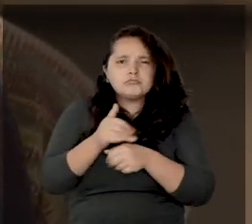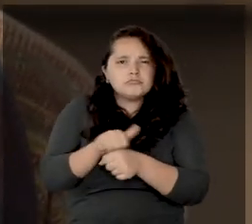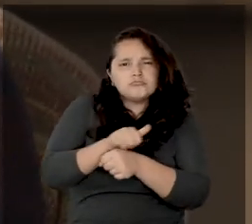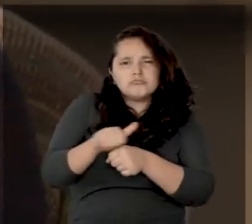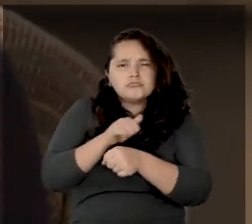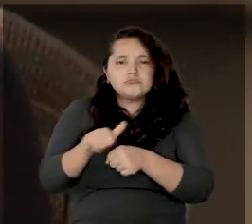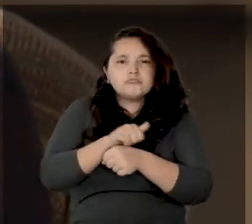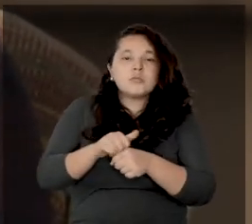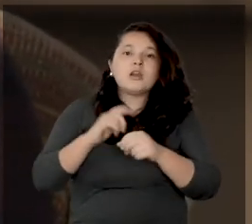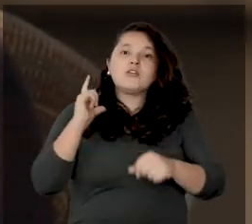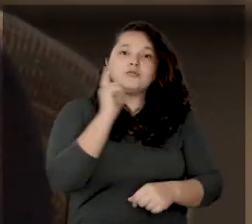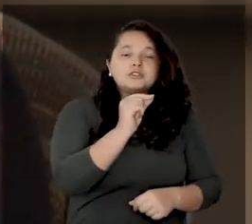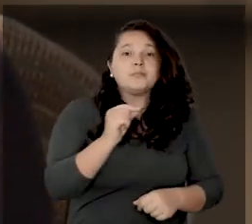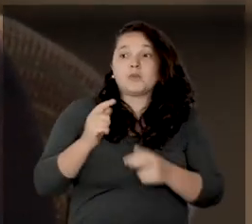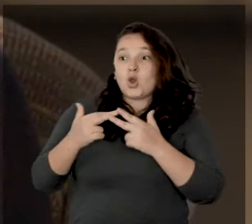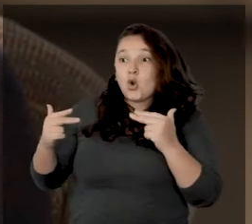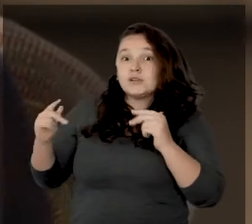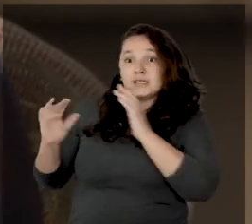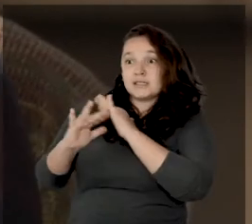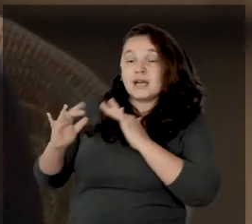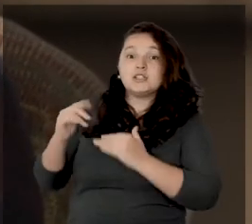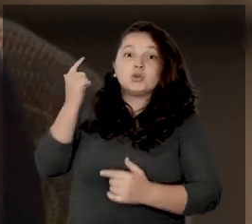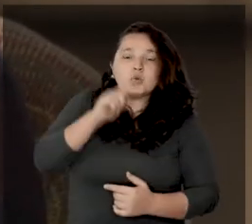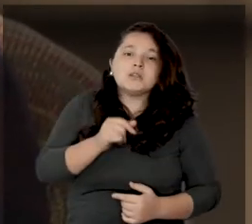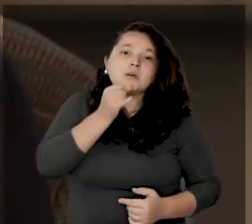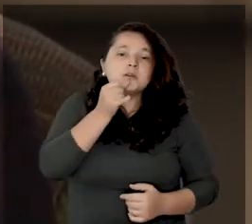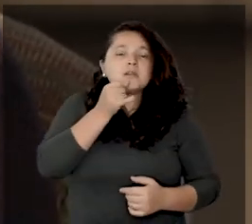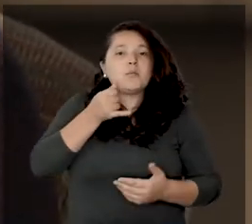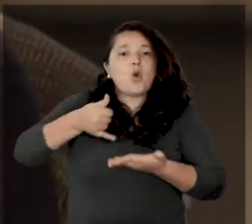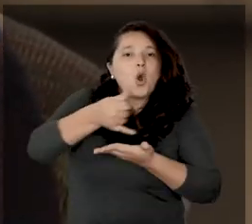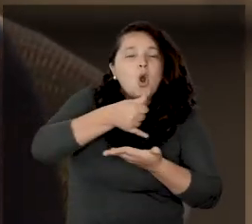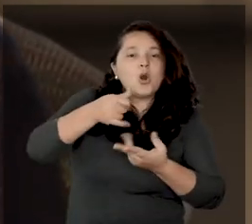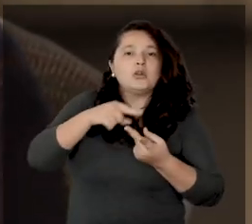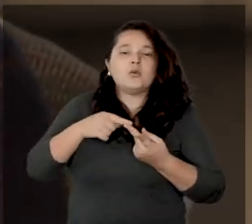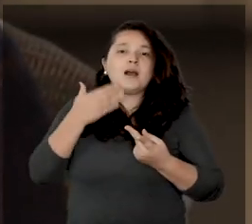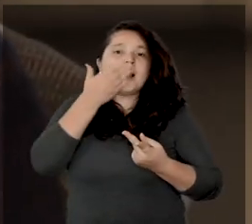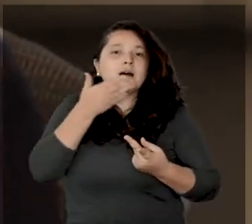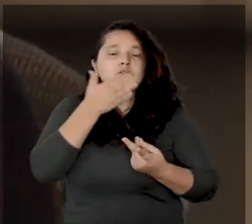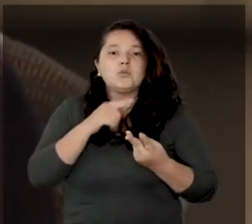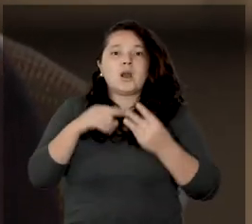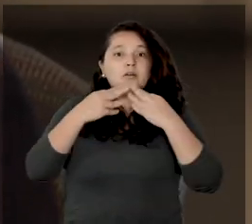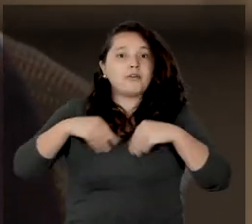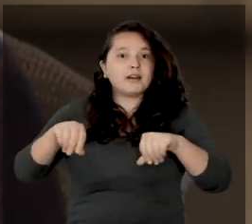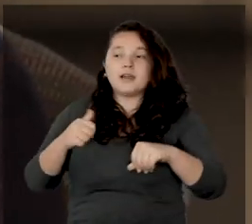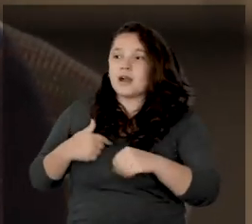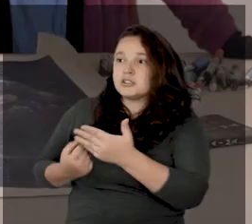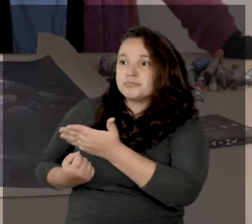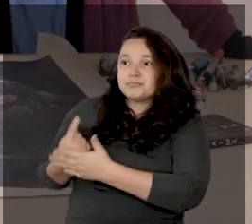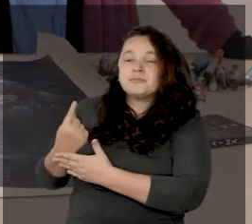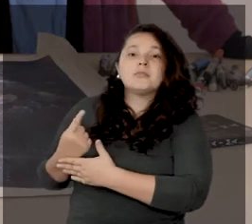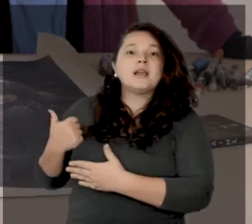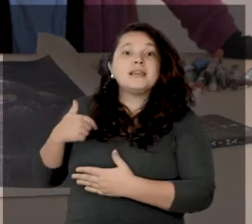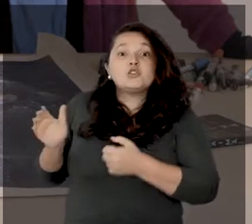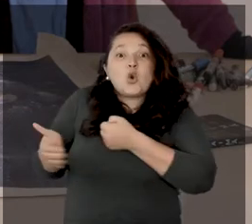enfim, para complementar a alimentação deles, porque eles não tinham mais farinha, porque não podia plantar roça, não podia caçar.